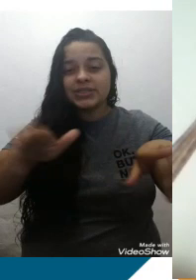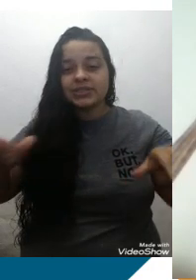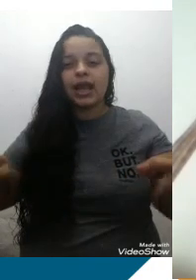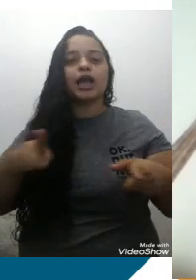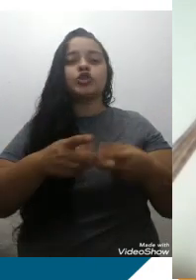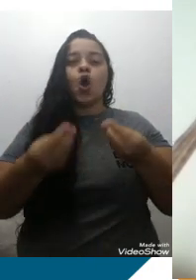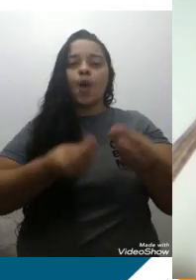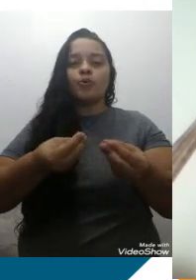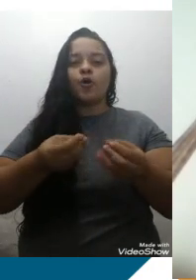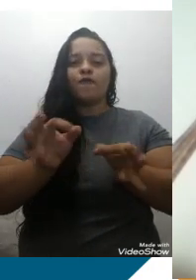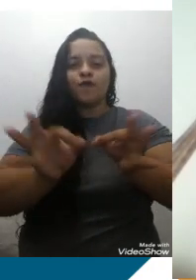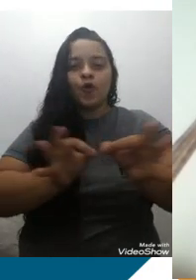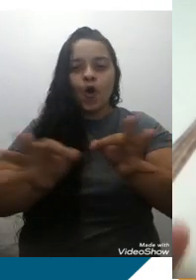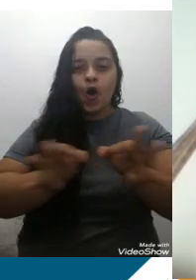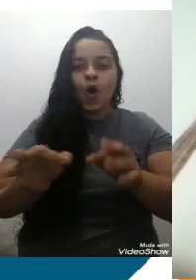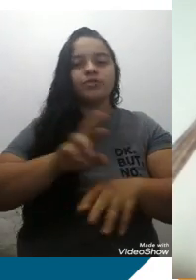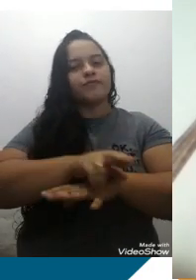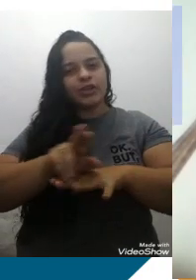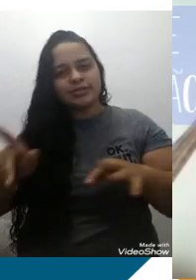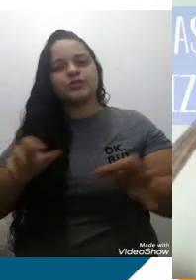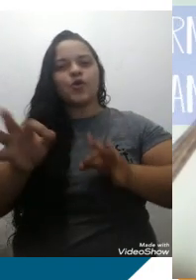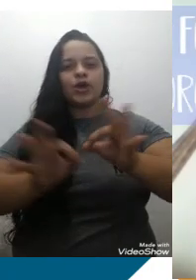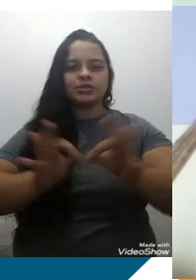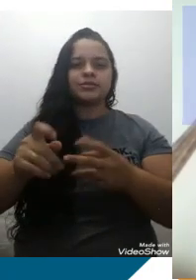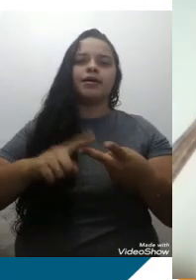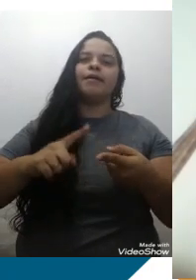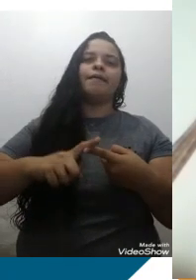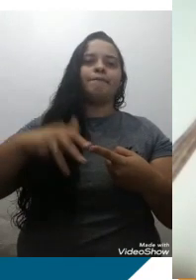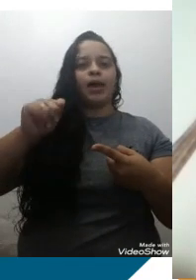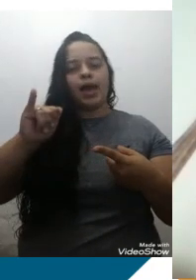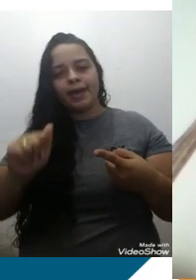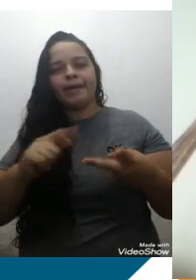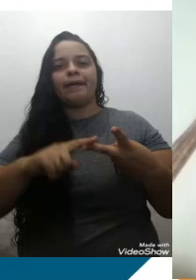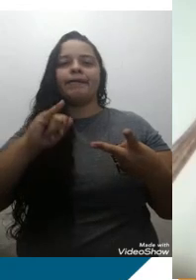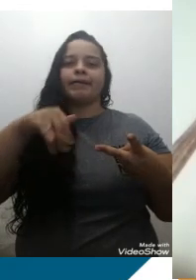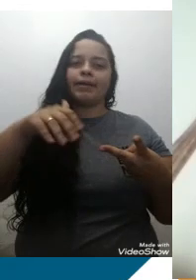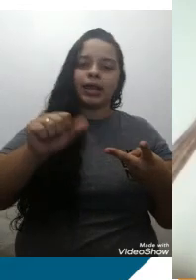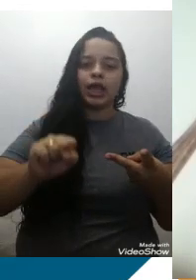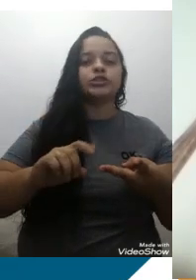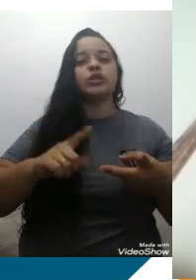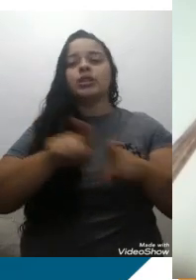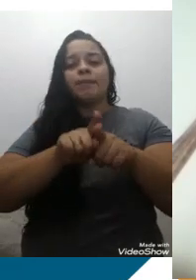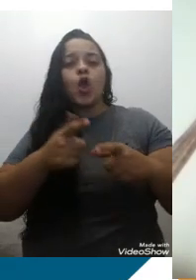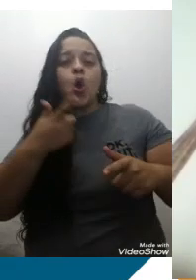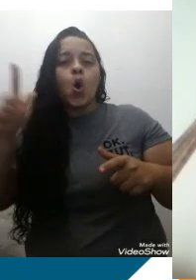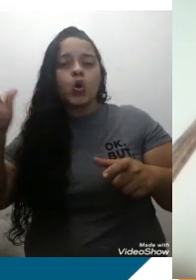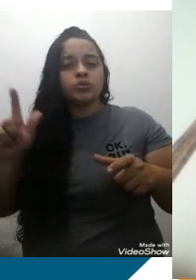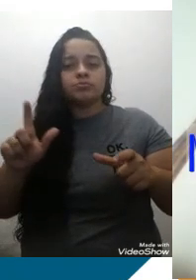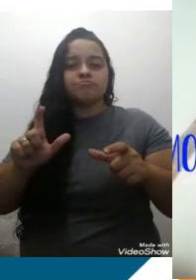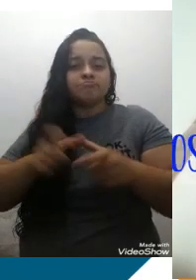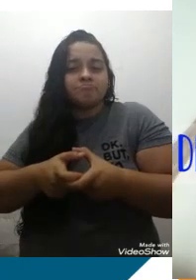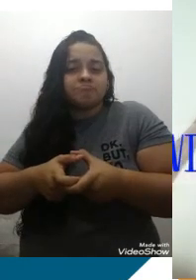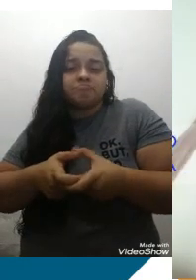formas de organização, desde os grandes impérios mexica, maia, inca, até grupos de organização tribal